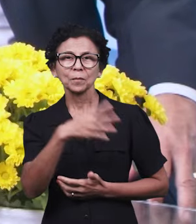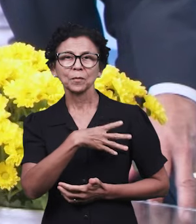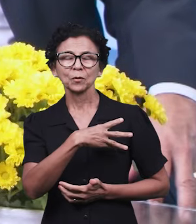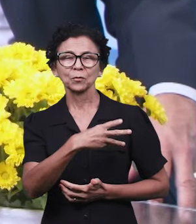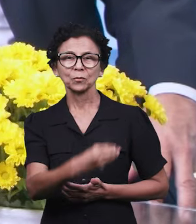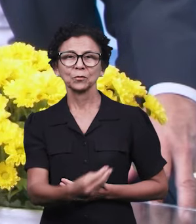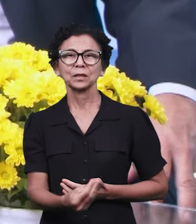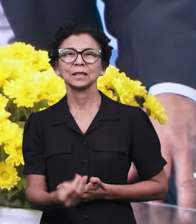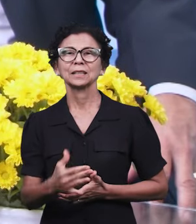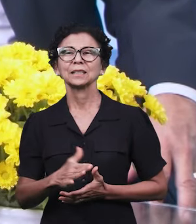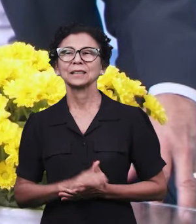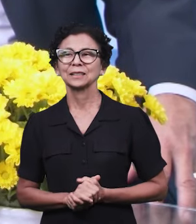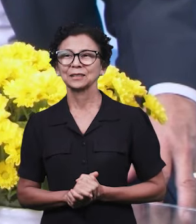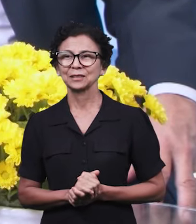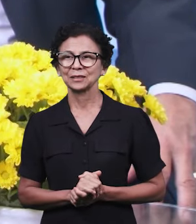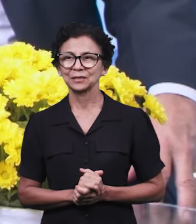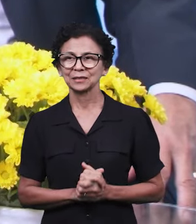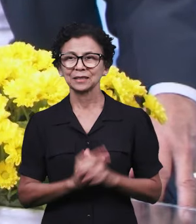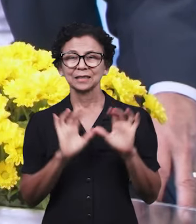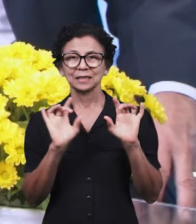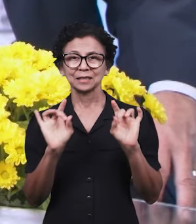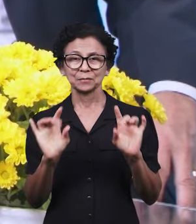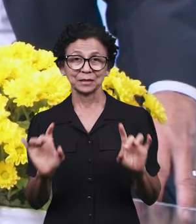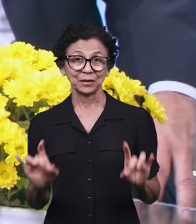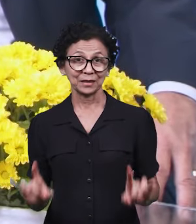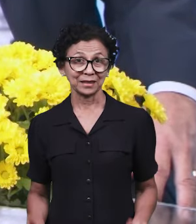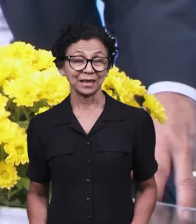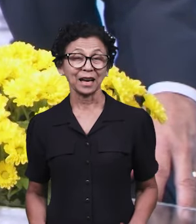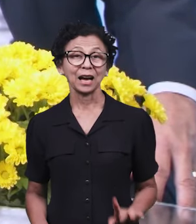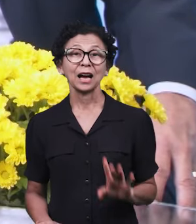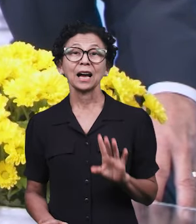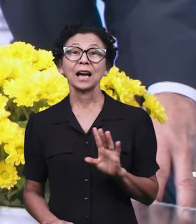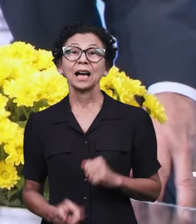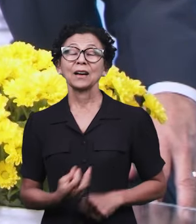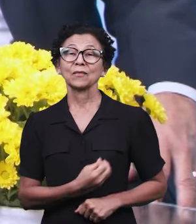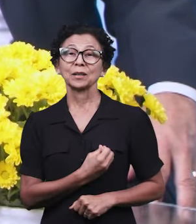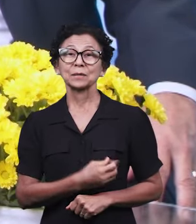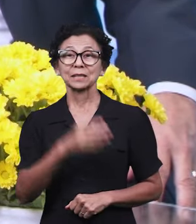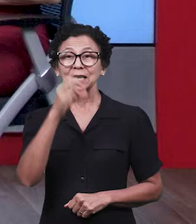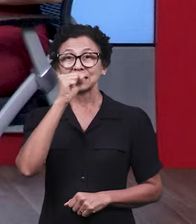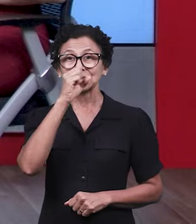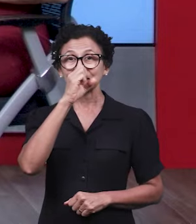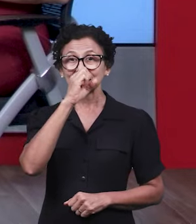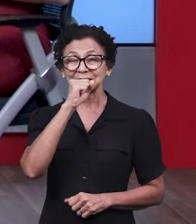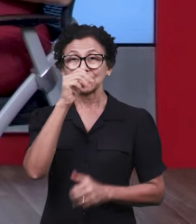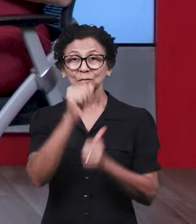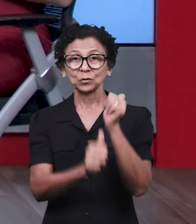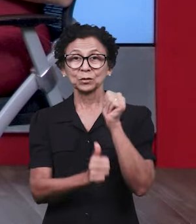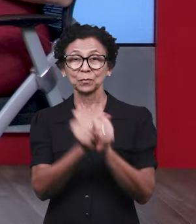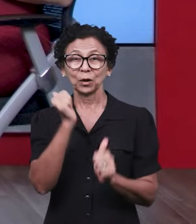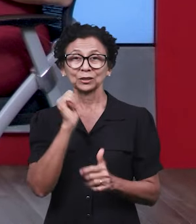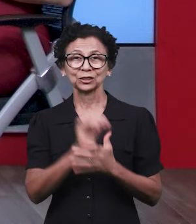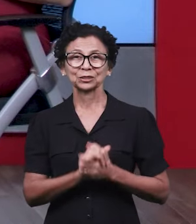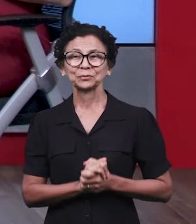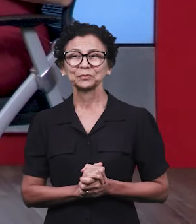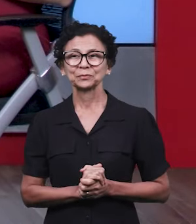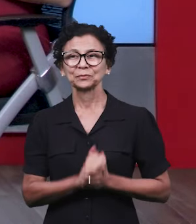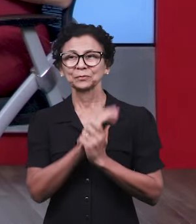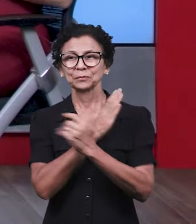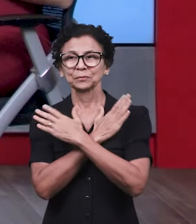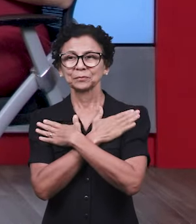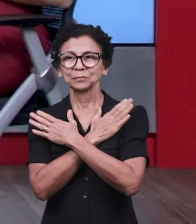vai ter uma luta especial ali do campeonato de boxe no sábado e eu não vou estar presente, mas um abração, tá bom?